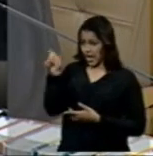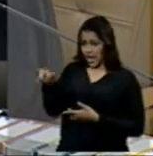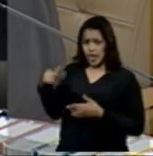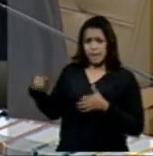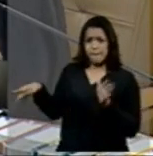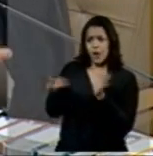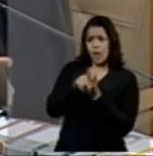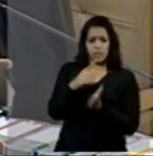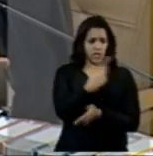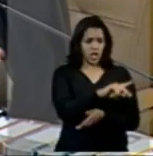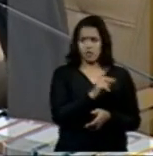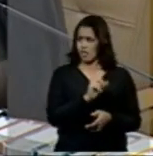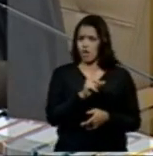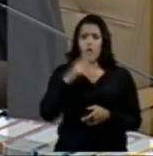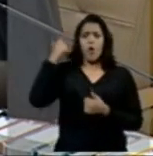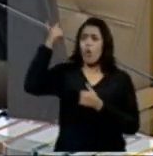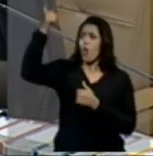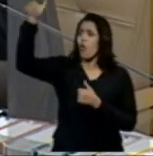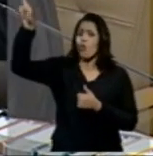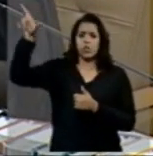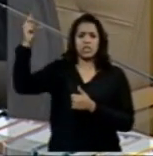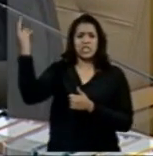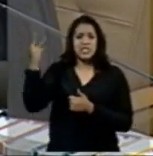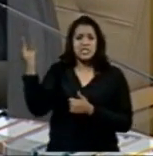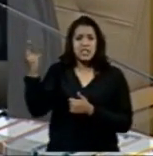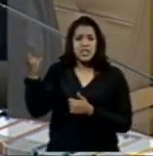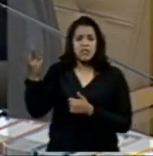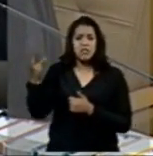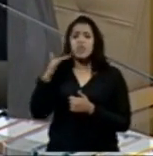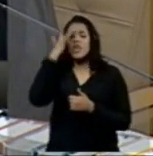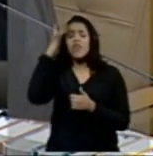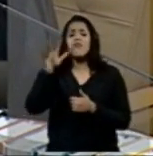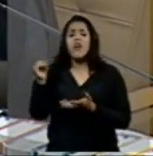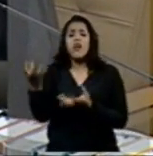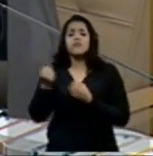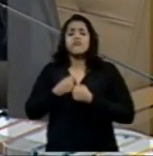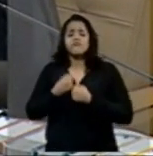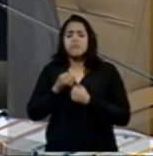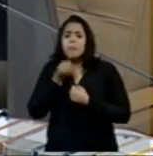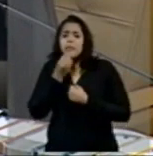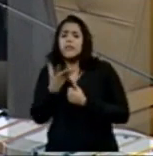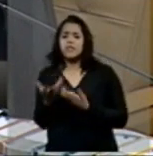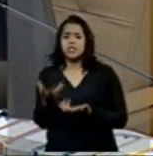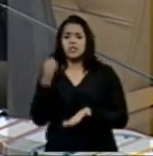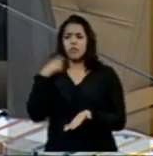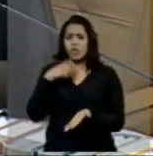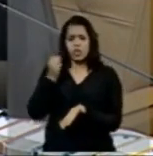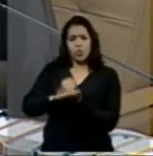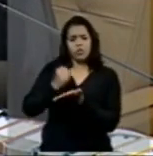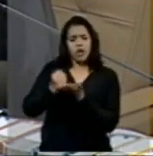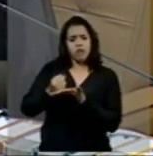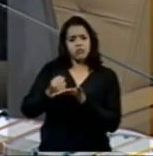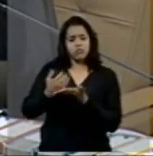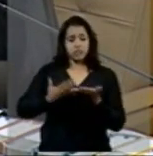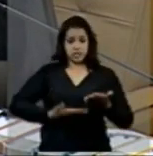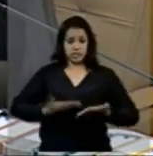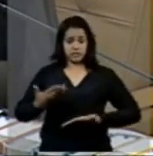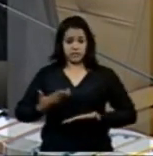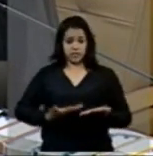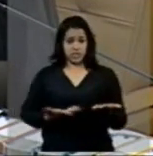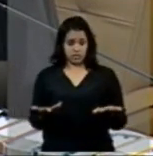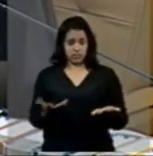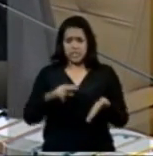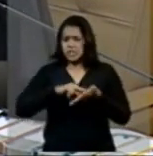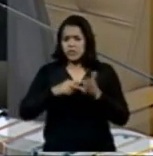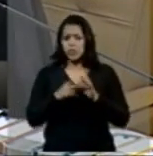dele, mas de outro terceiro, com o qual o real beneficiário da força de trabalho firmara um contrato de prestação de serviços.